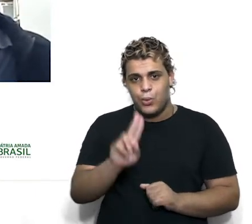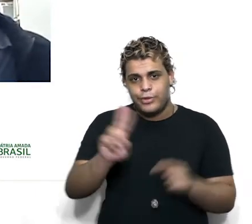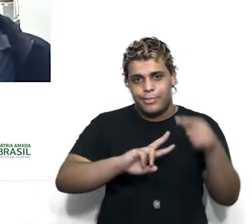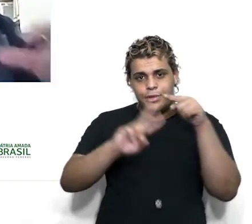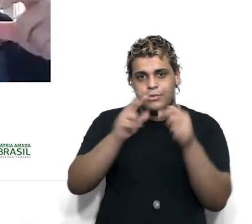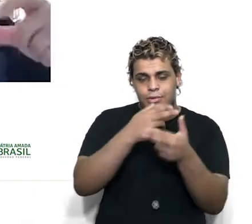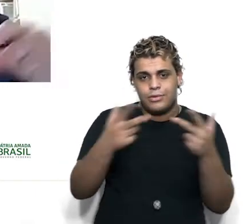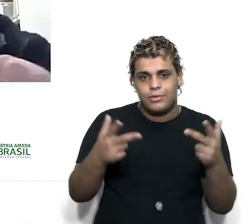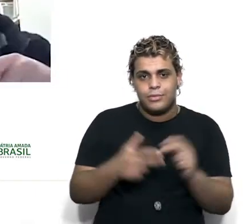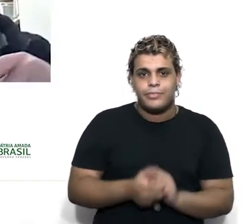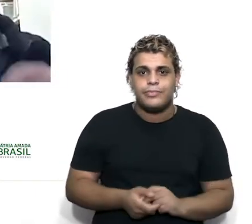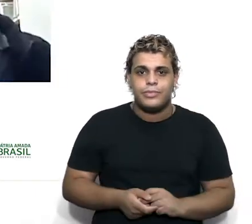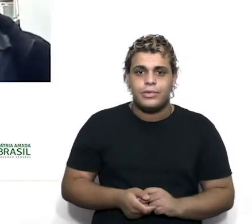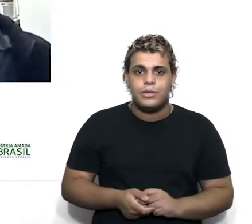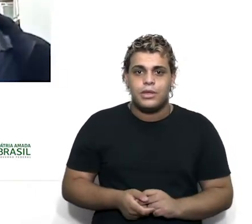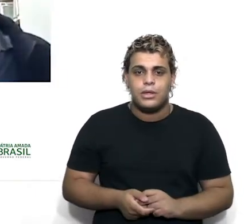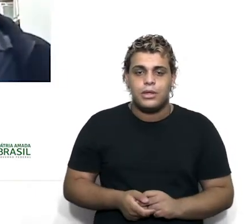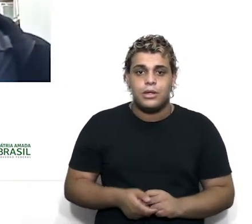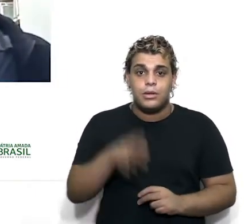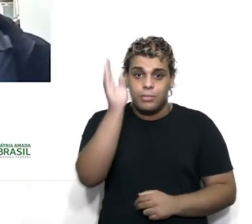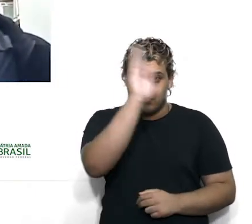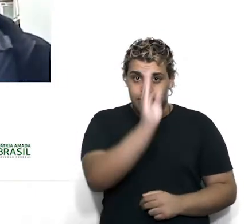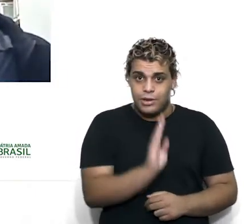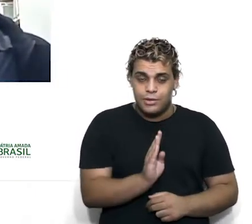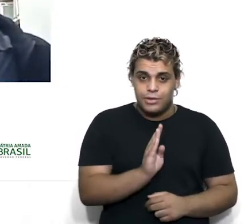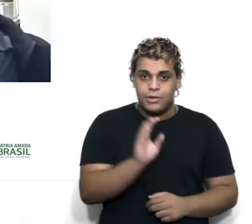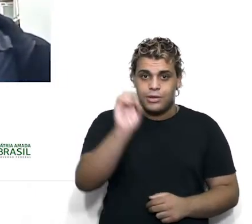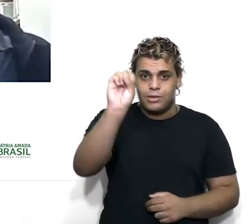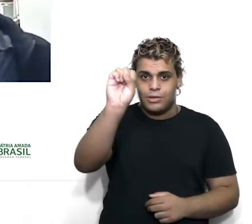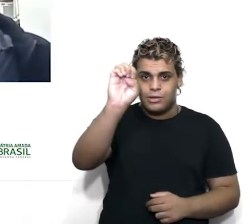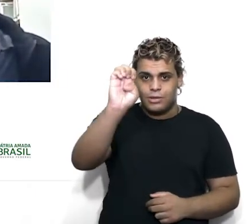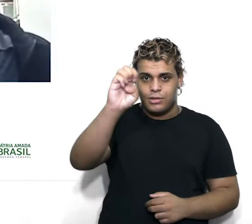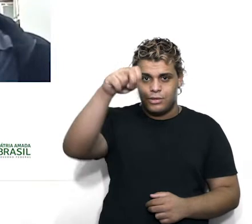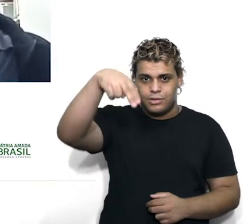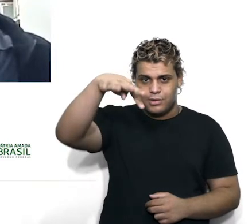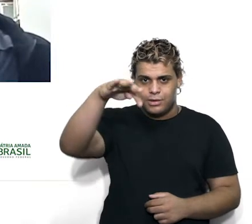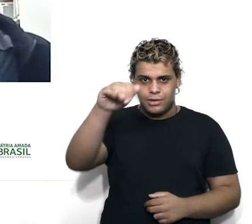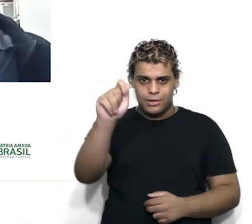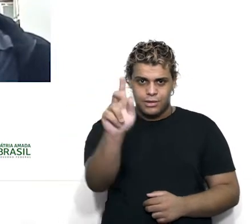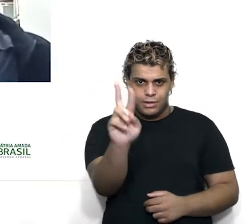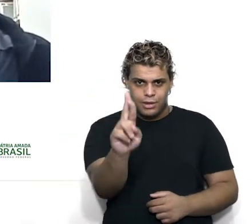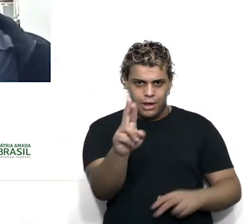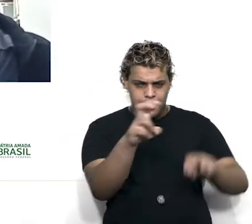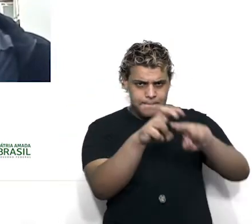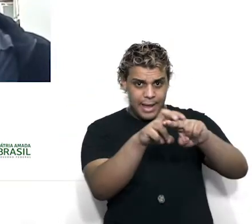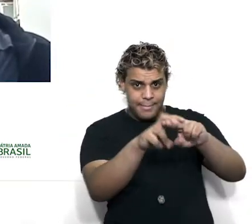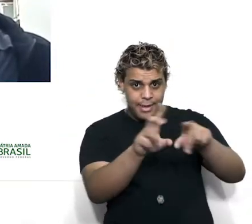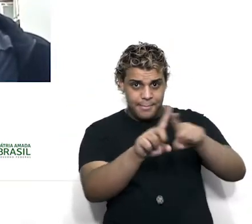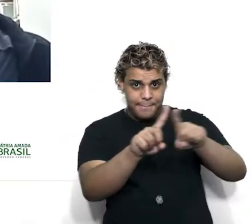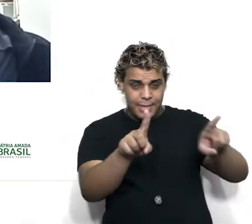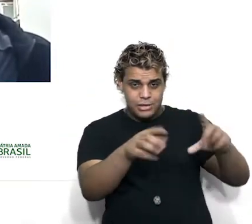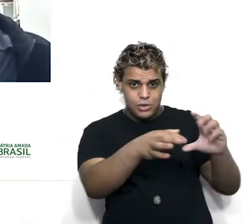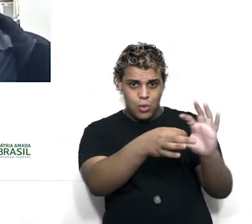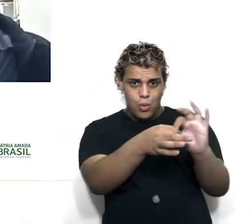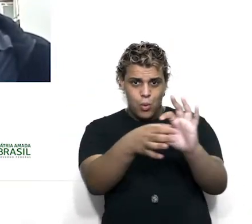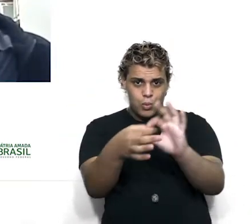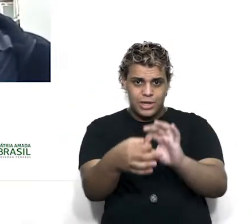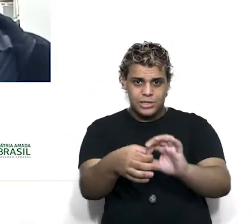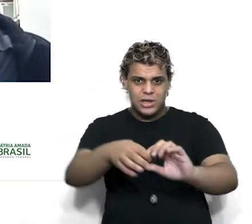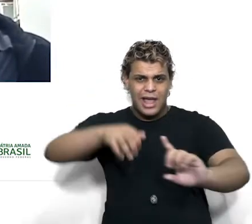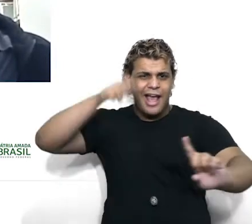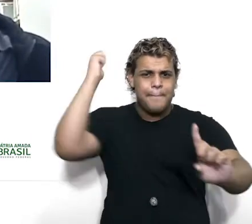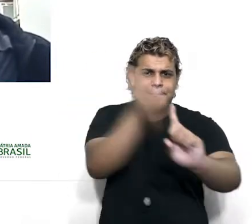No Brasil chama sentar. Sentar tem esse sentido. O que você vai ver? Eu vou sentar a régua na Elise. Senta a régua, entendeu? Tem